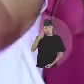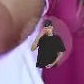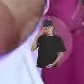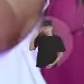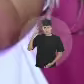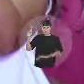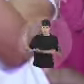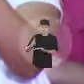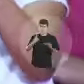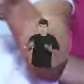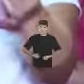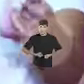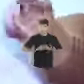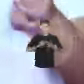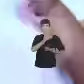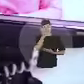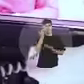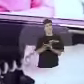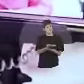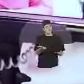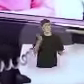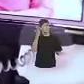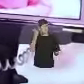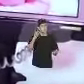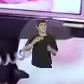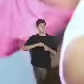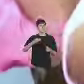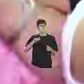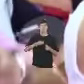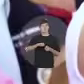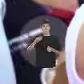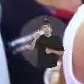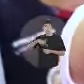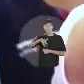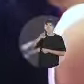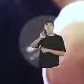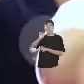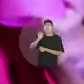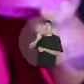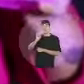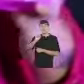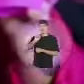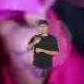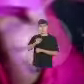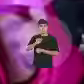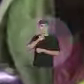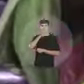Com ideias novas ela vem com todo o gás. O povo sabe que ela faz.